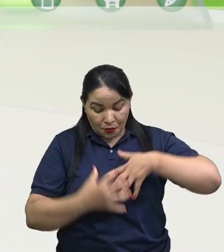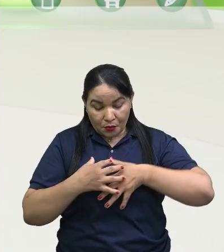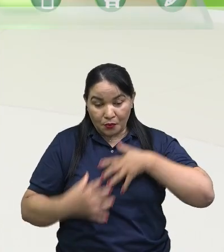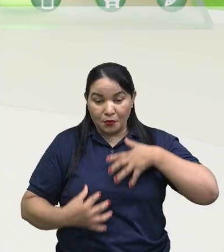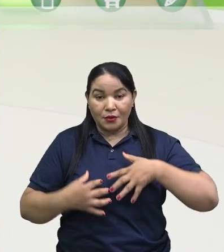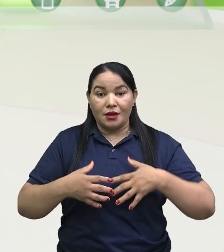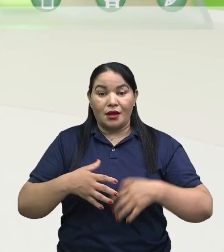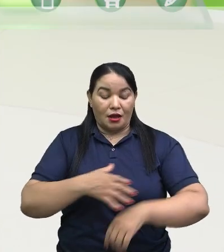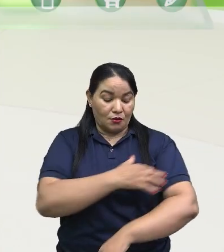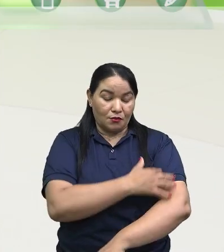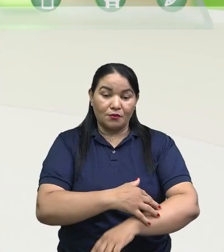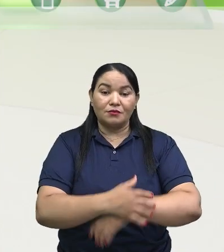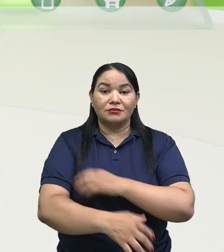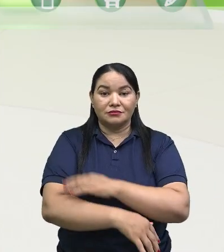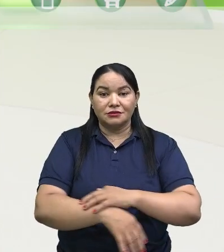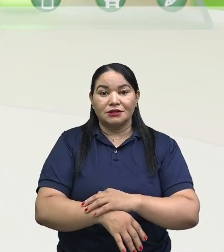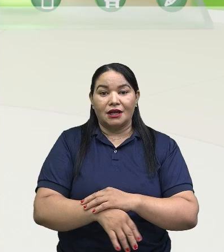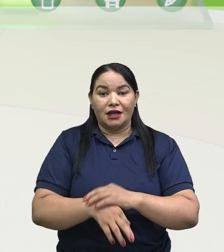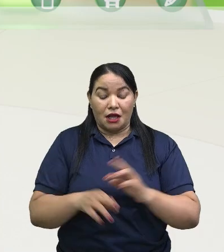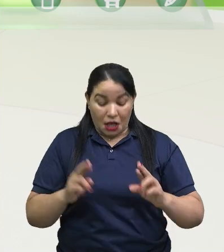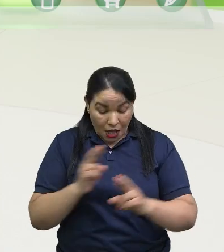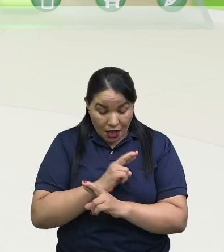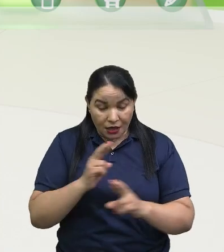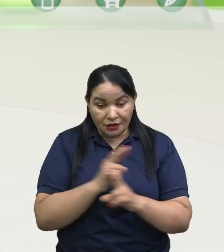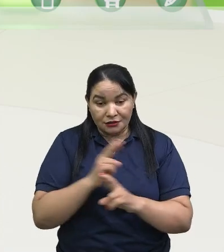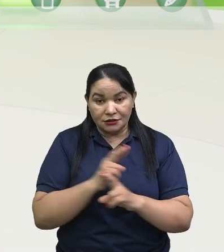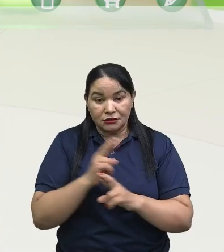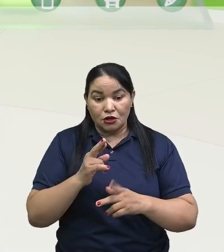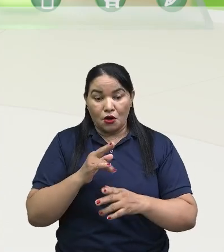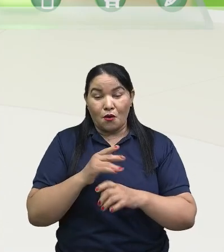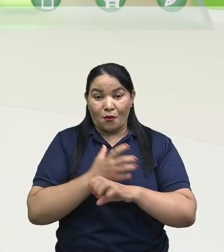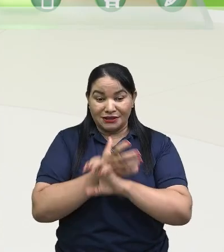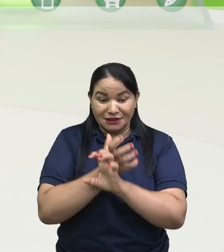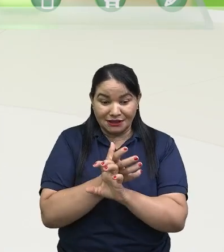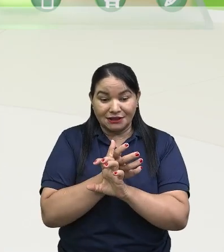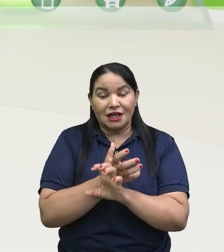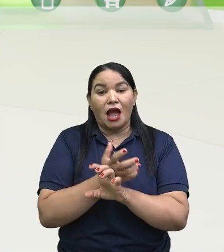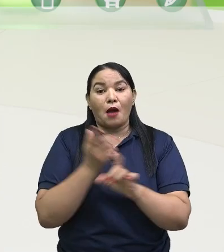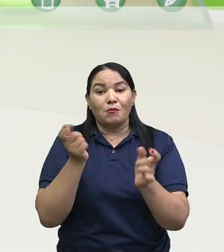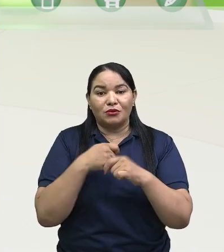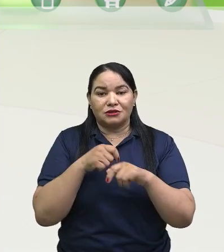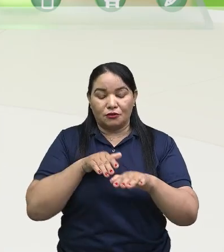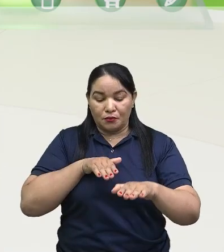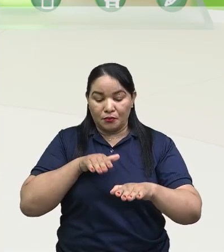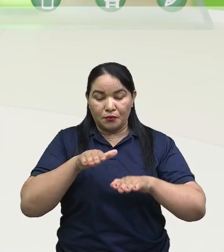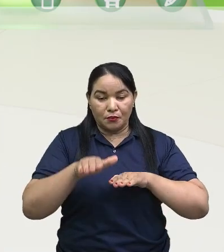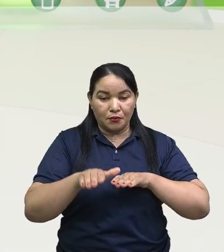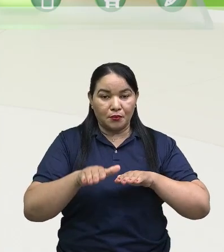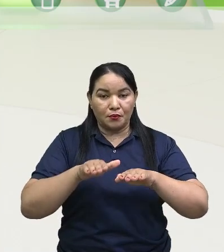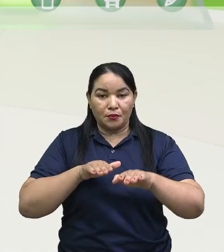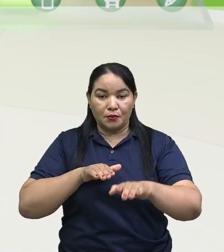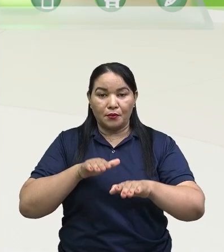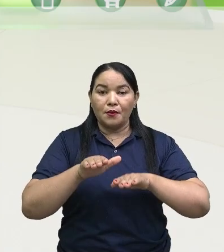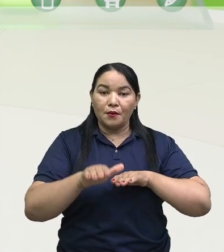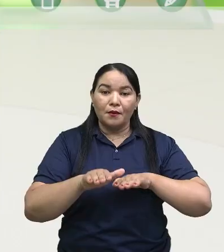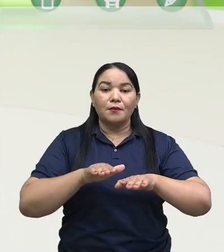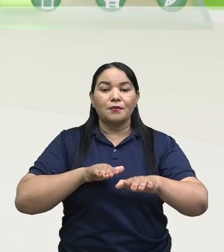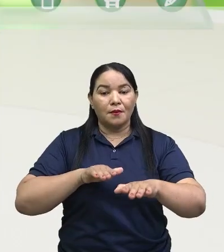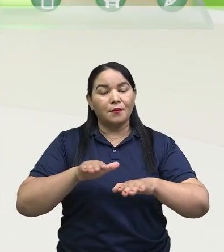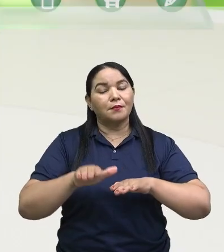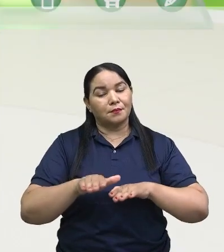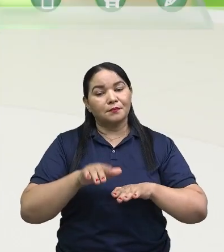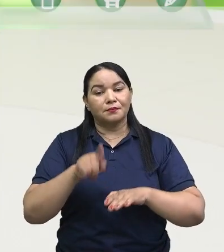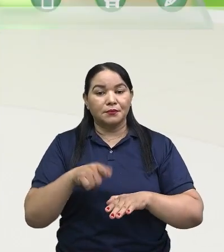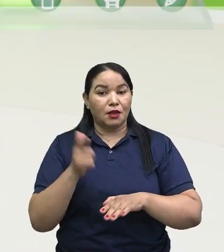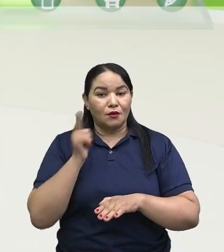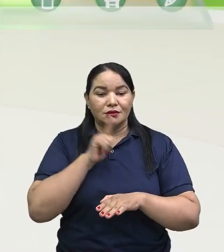dessa relação do sistema esquelético com o sistema muscular é que é possível realizar esse movimento que a gente está